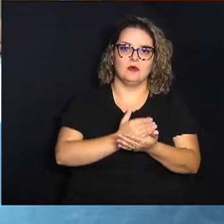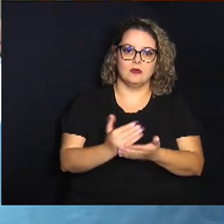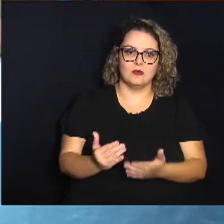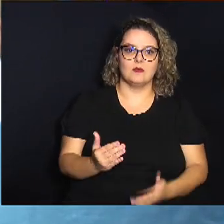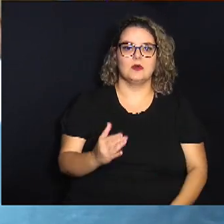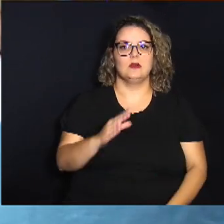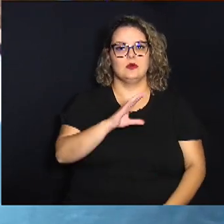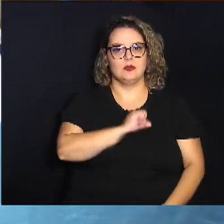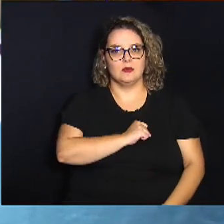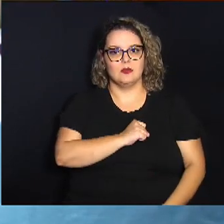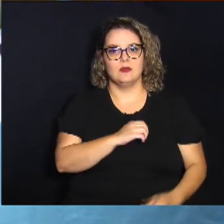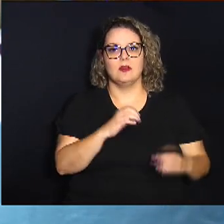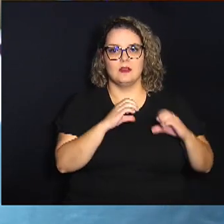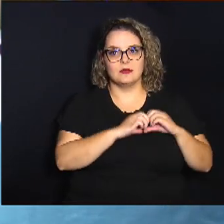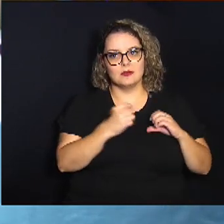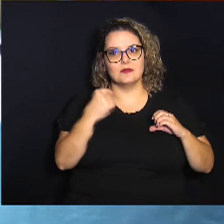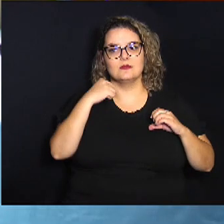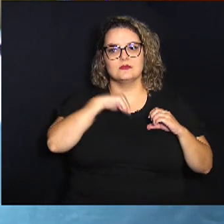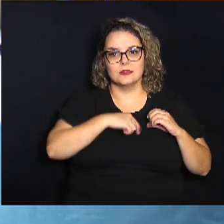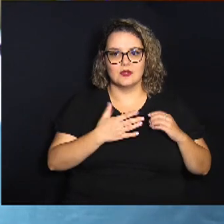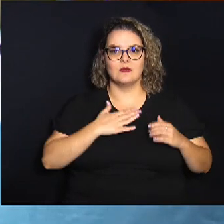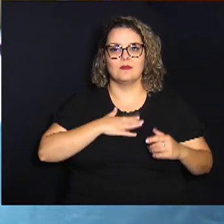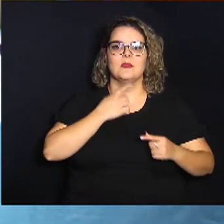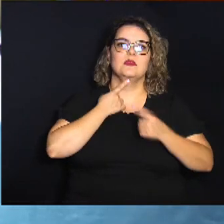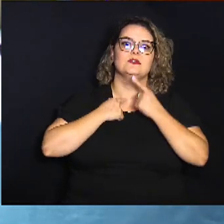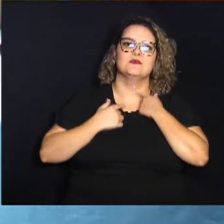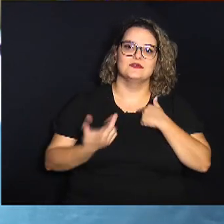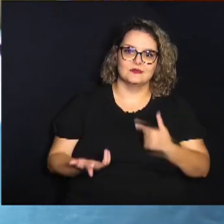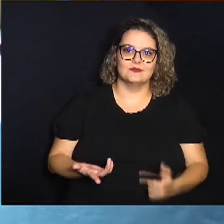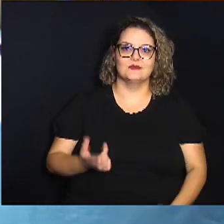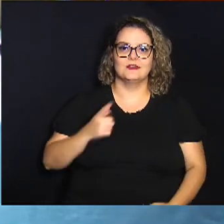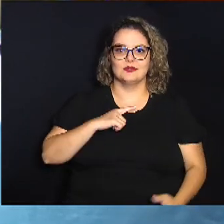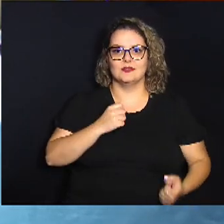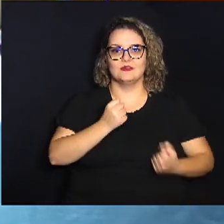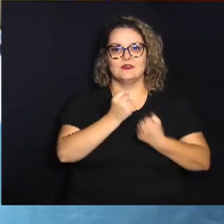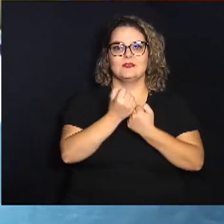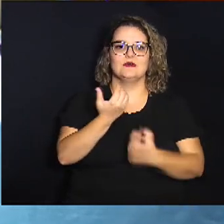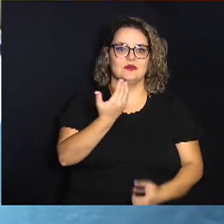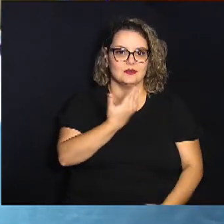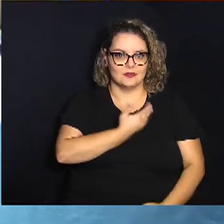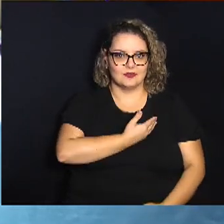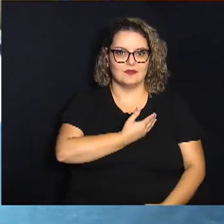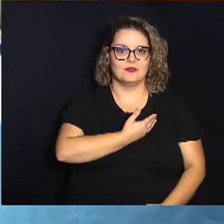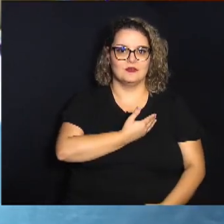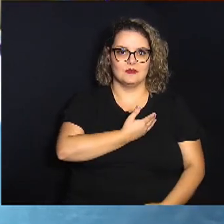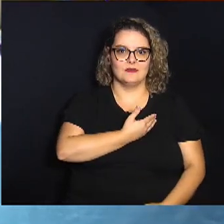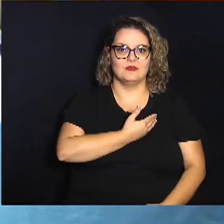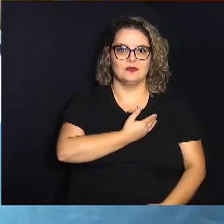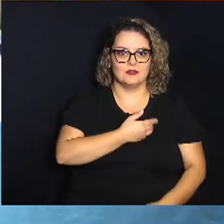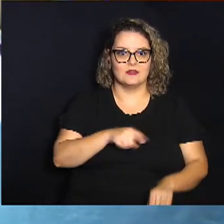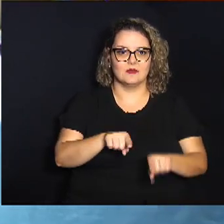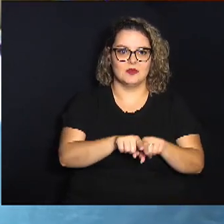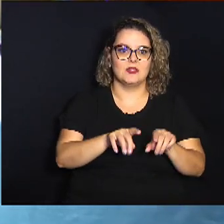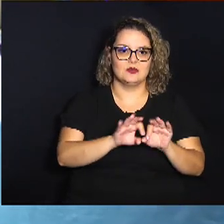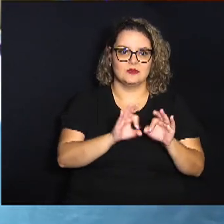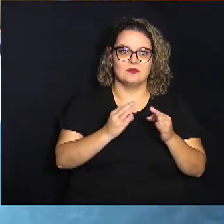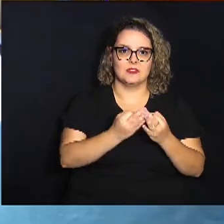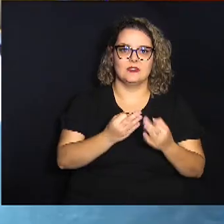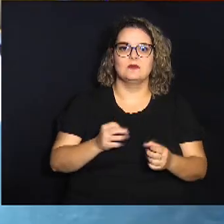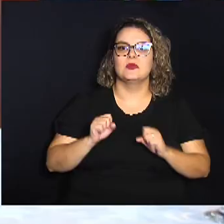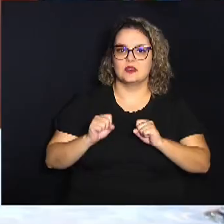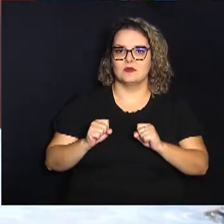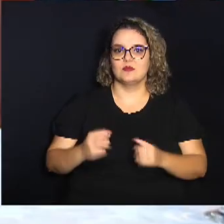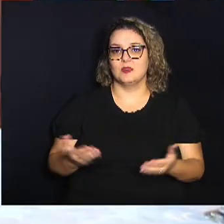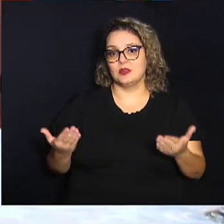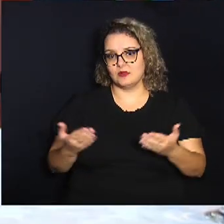gosto, é o que está no meu coração, é o meu desejo, e teve o apoio dos seus amigos, dos seus, inclusive, dos familiares, para que pudesse